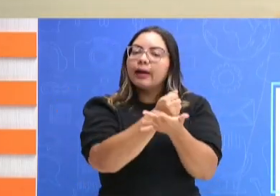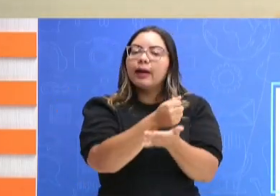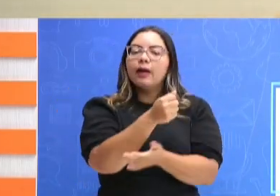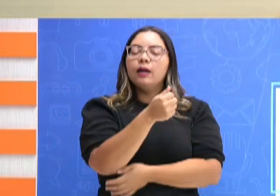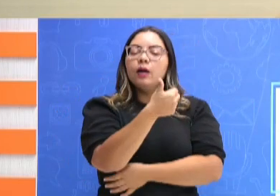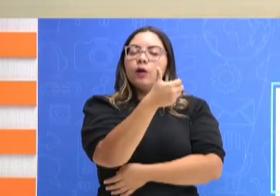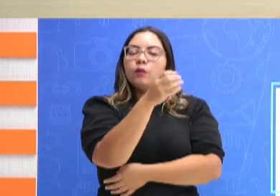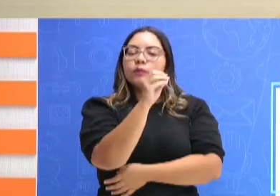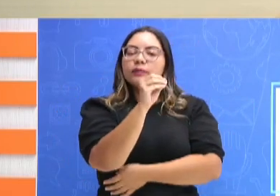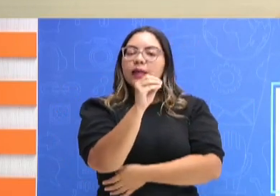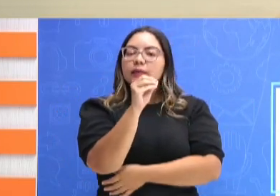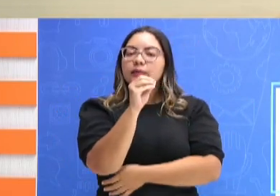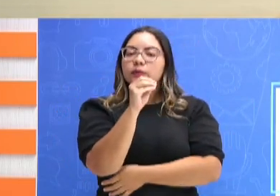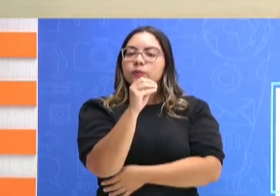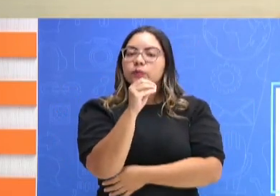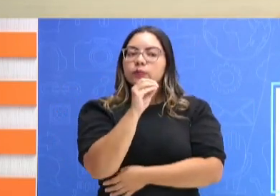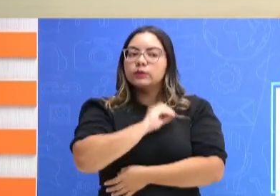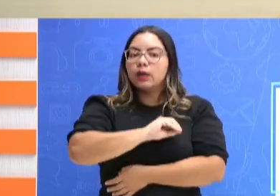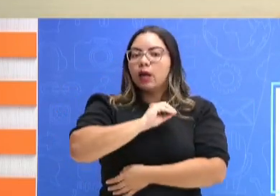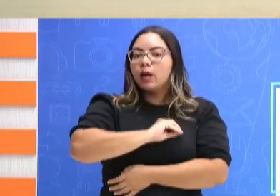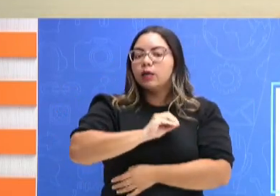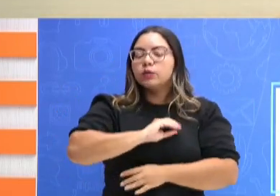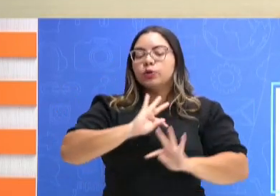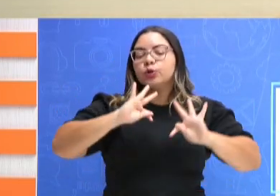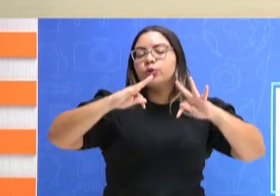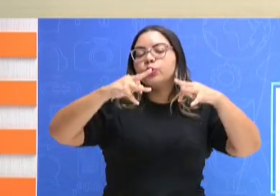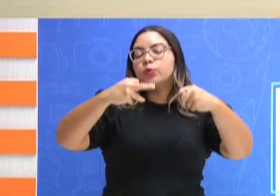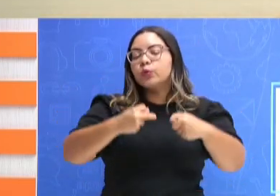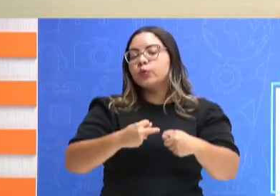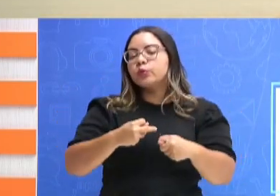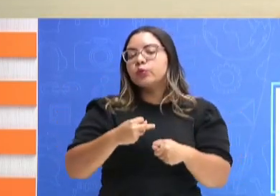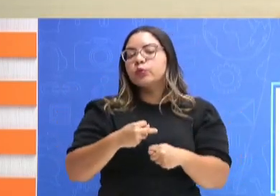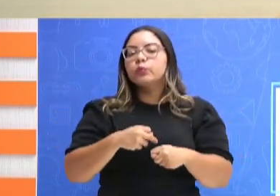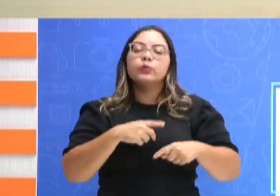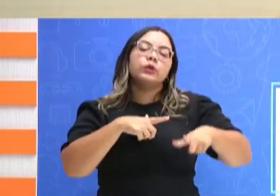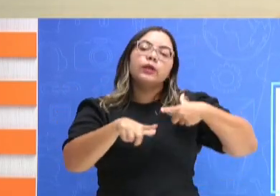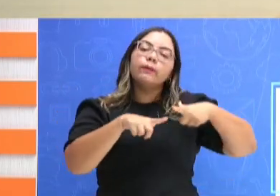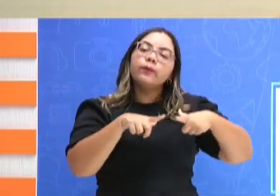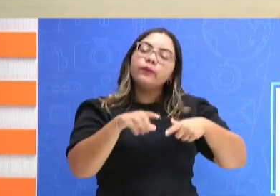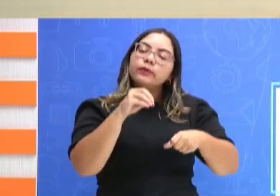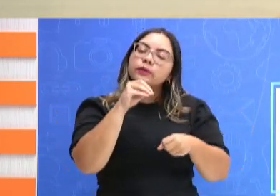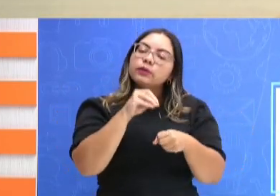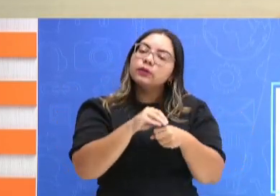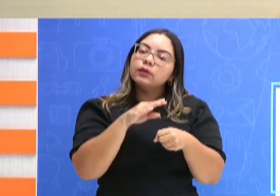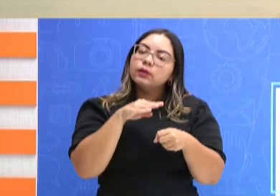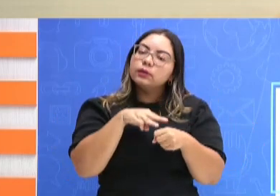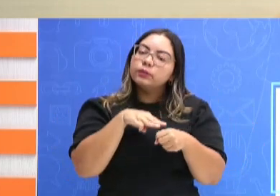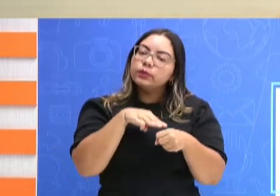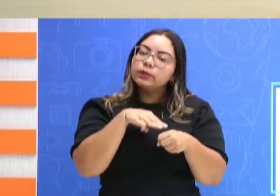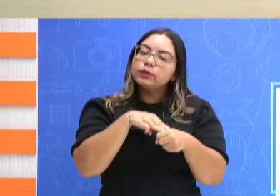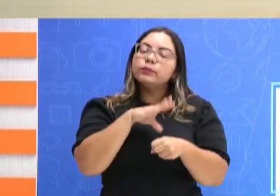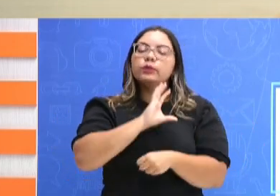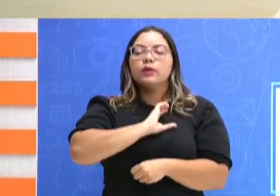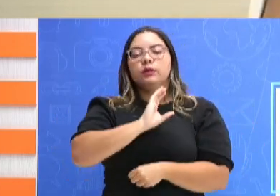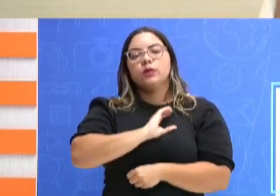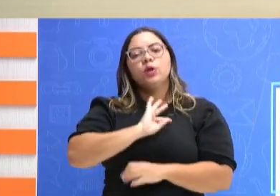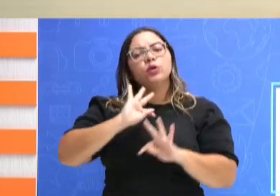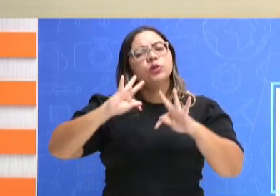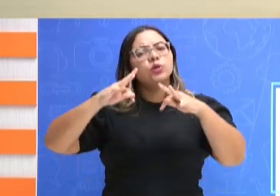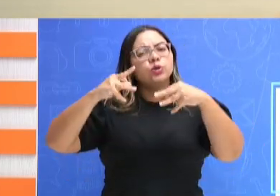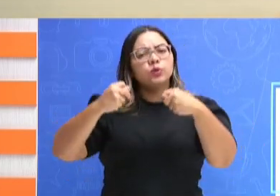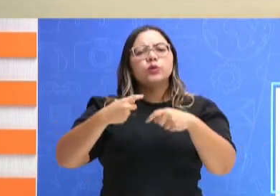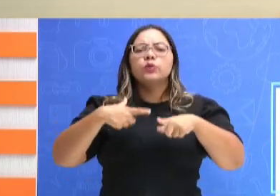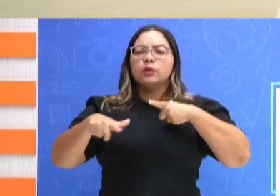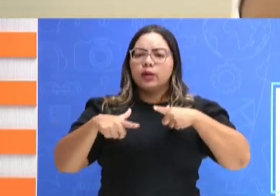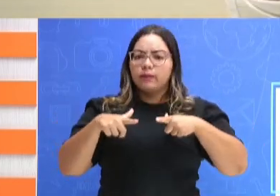o 13º salário de todos os funcionários do município de Caxias. Que notícia fantástica. De todos os funcionários públicos, vamos pagar o 13º.